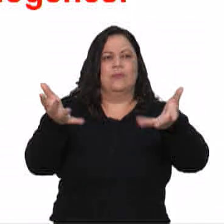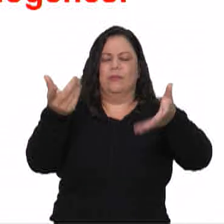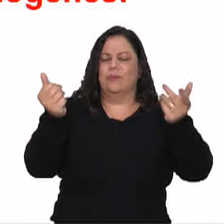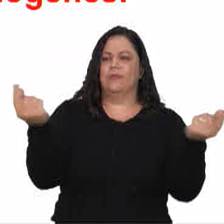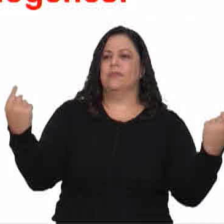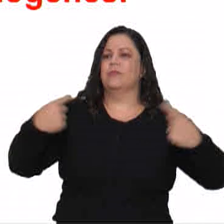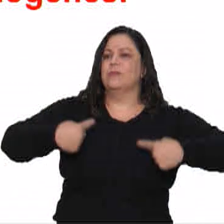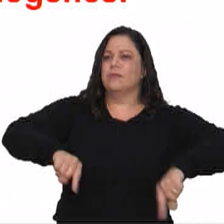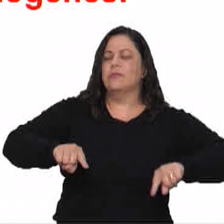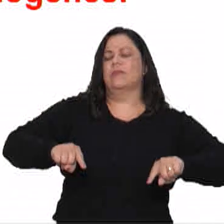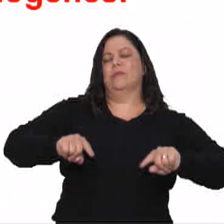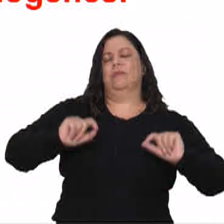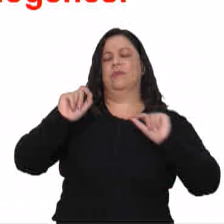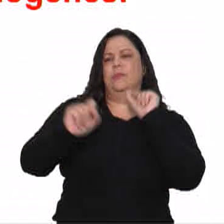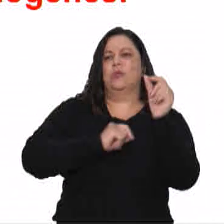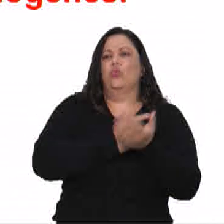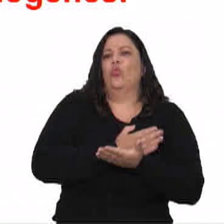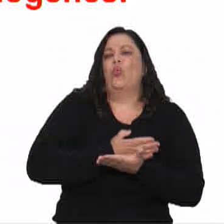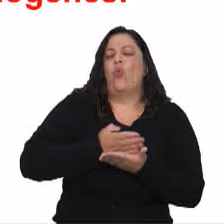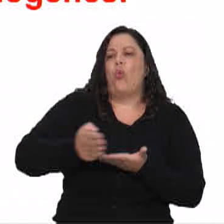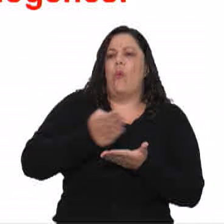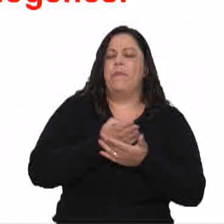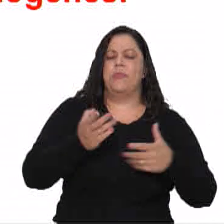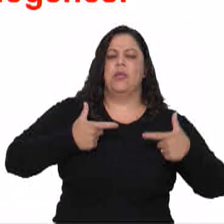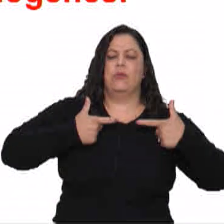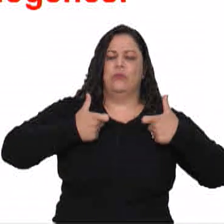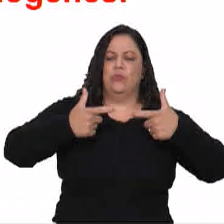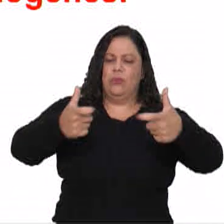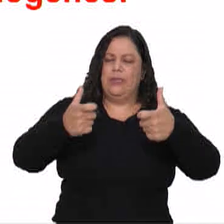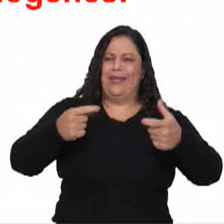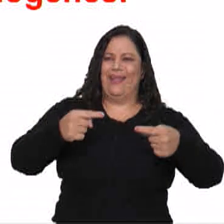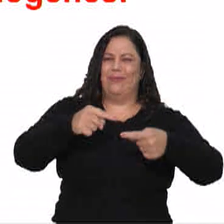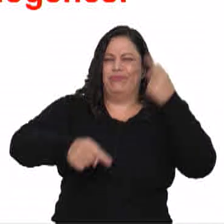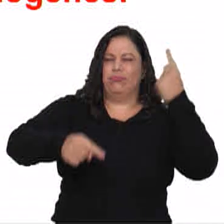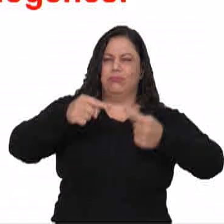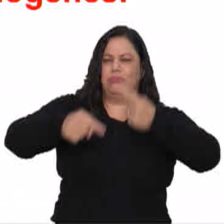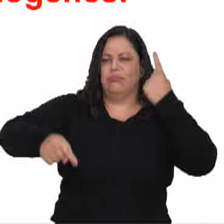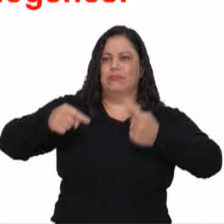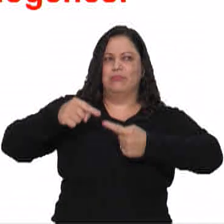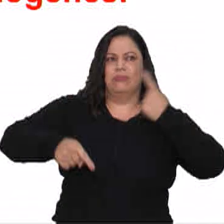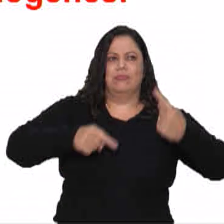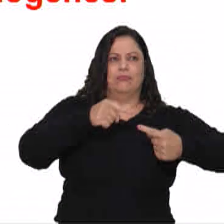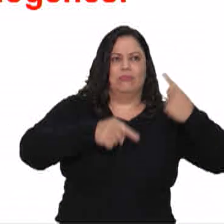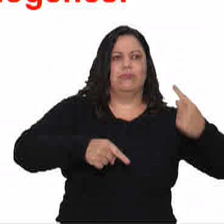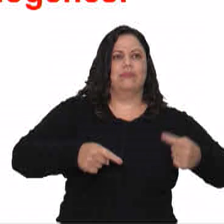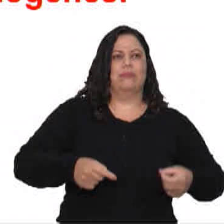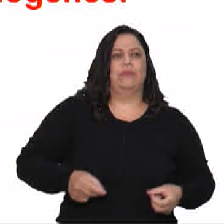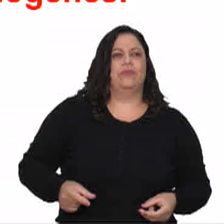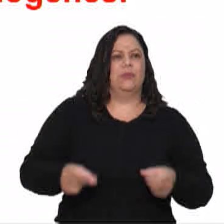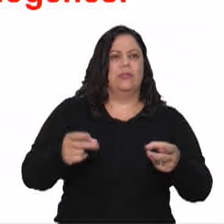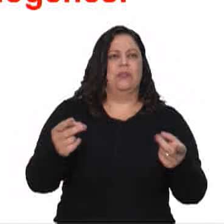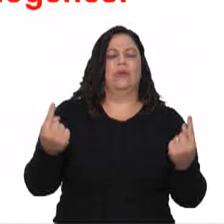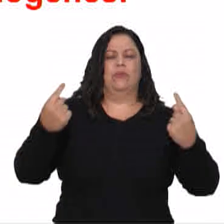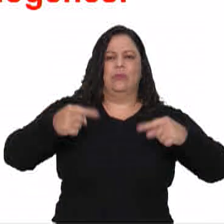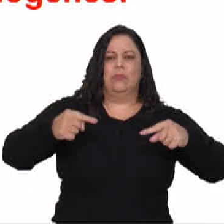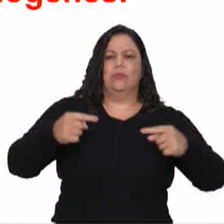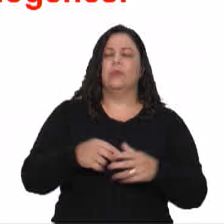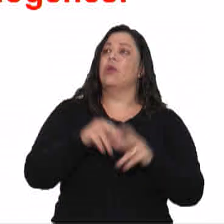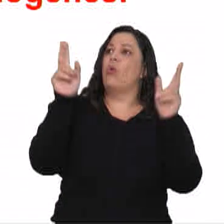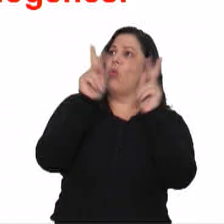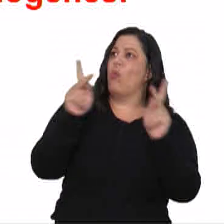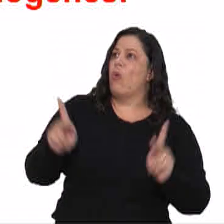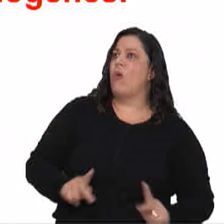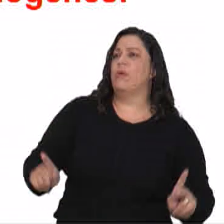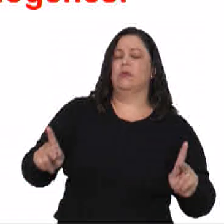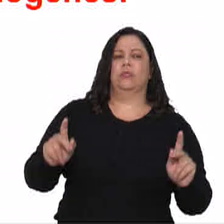leva à gênese chama-se guerra e discórdia. E o que leva à conflagração, concórdia e paz.